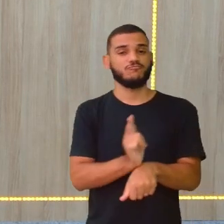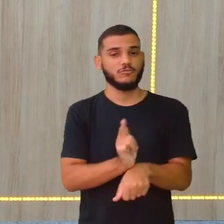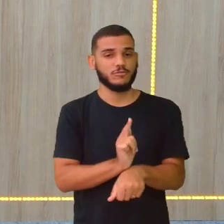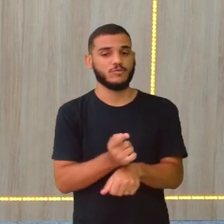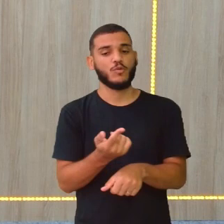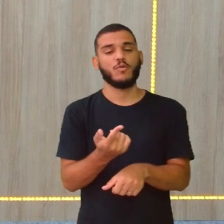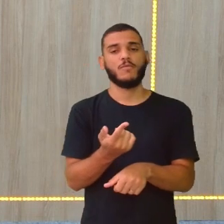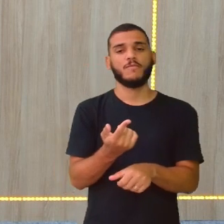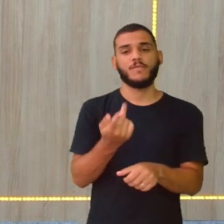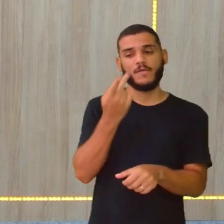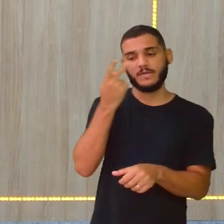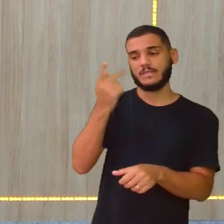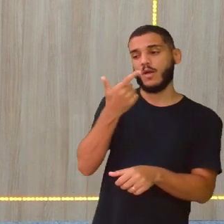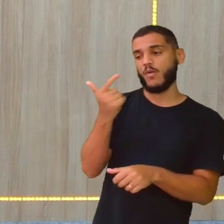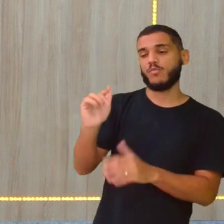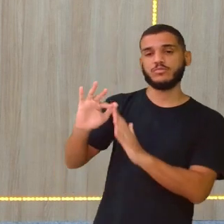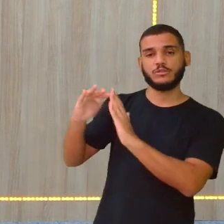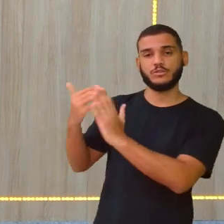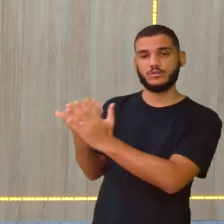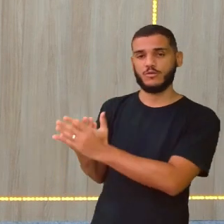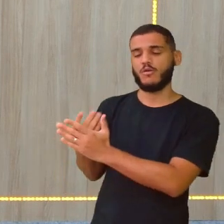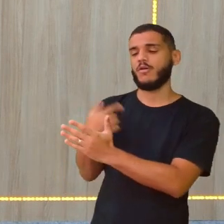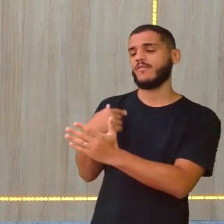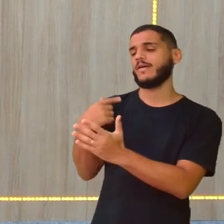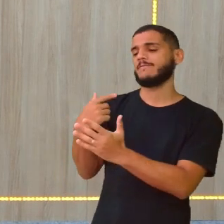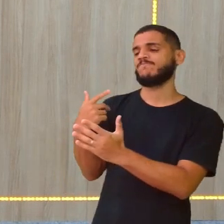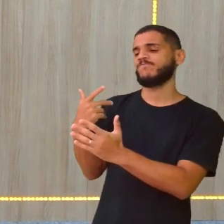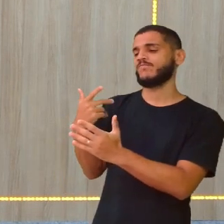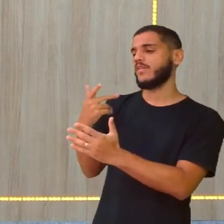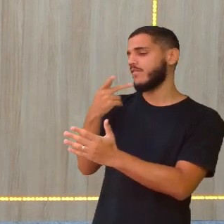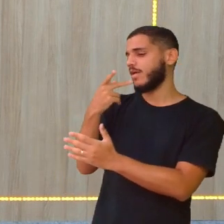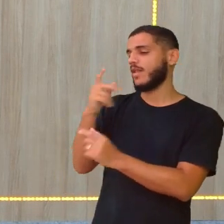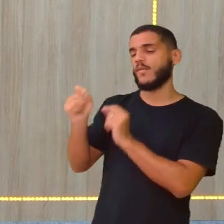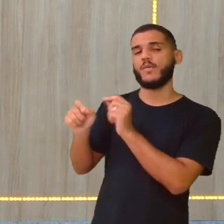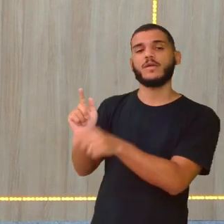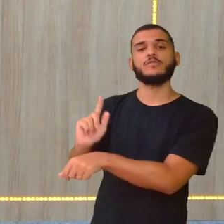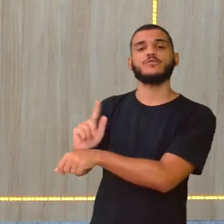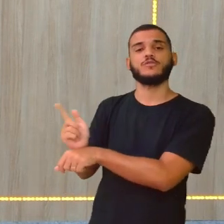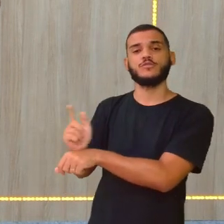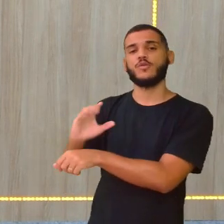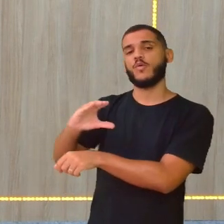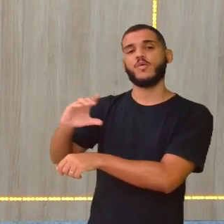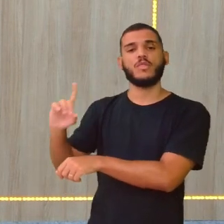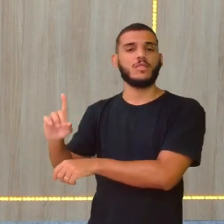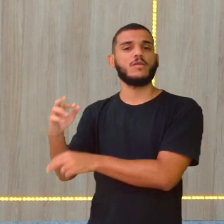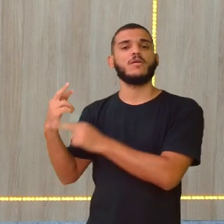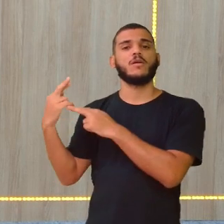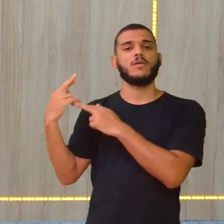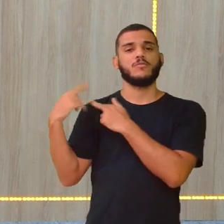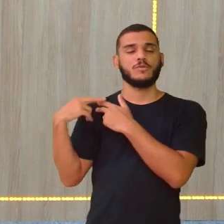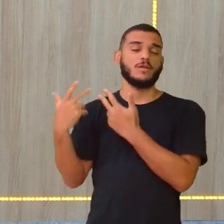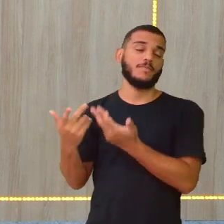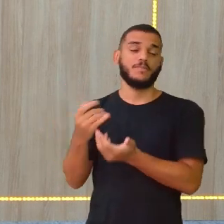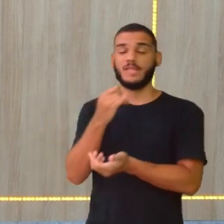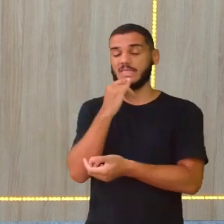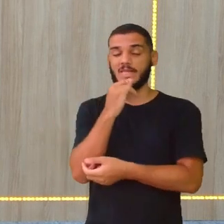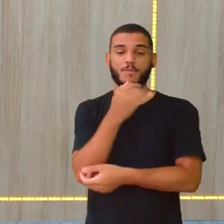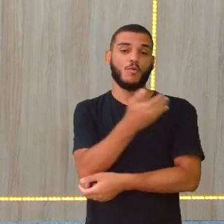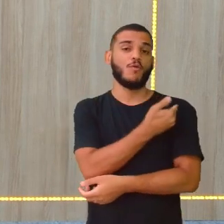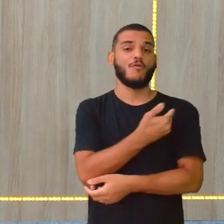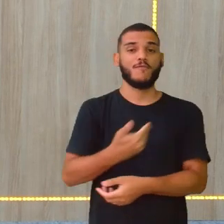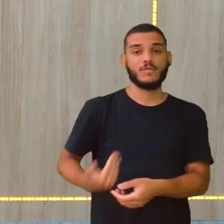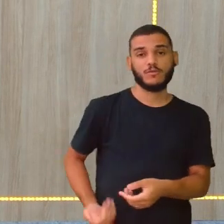outra escola, não é? Ele vai procurar diretamente o gestor ou a gestora. Se um governador de um